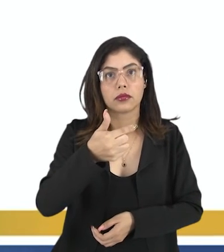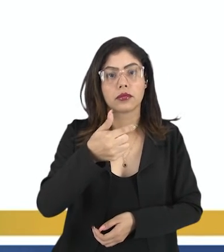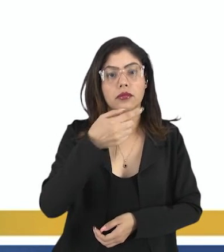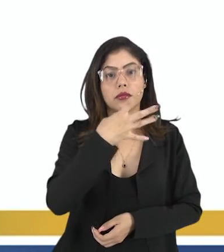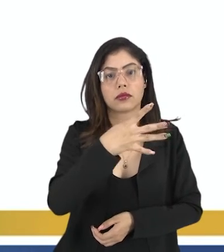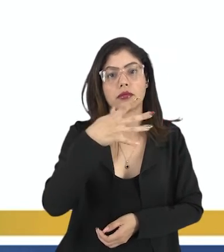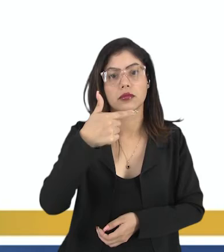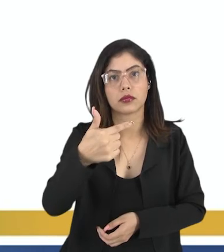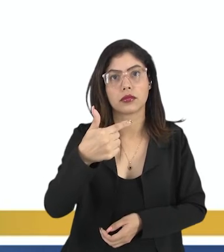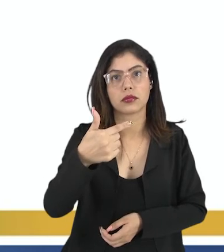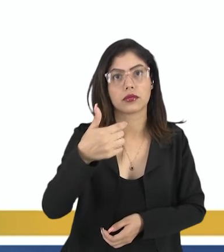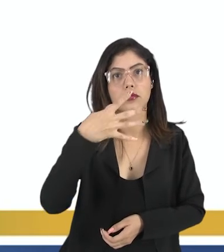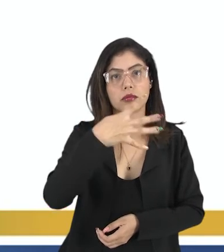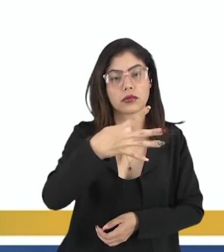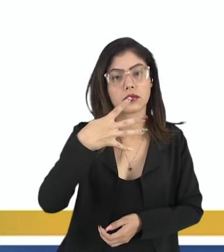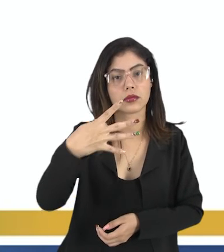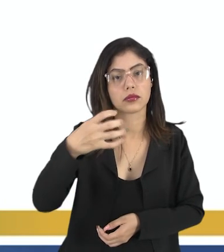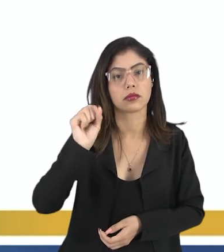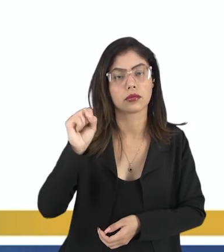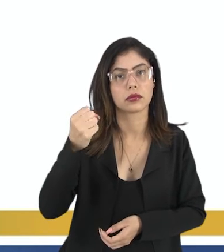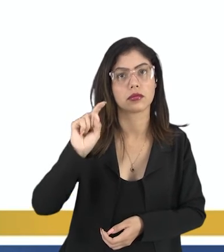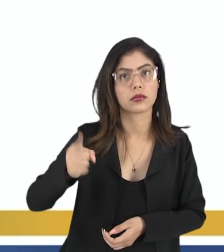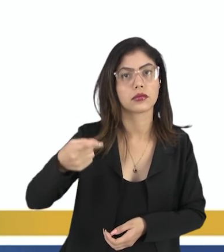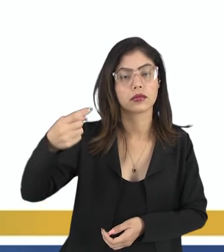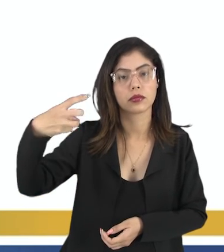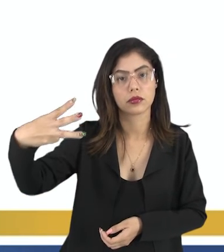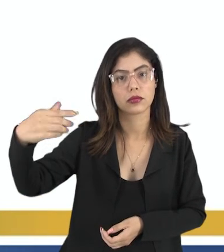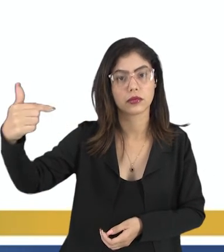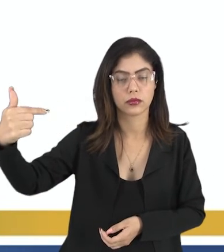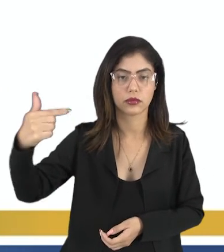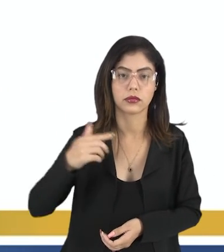terceiro mês nós teremos um montante de R$